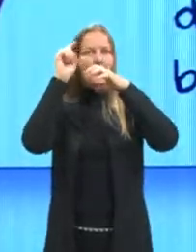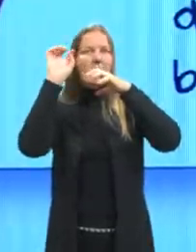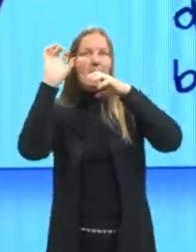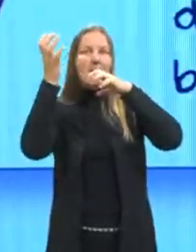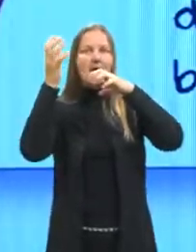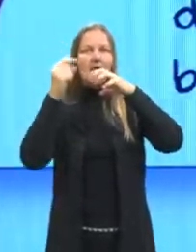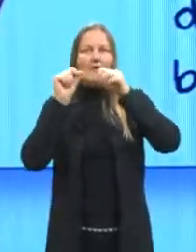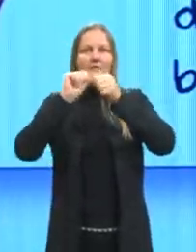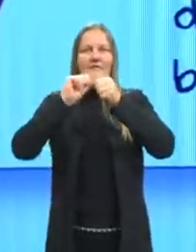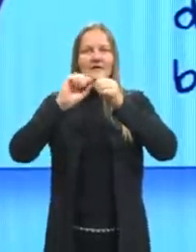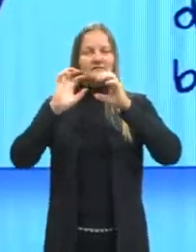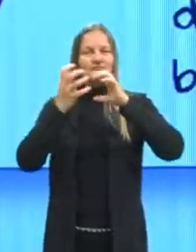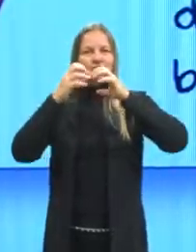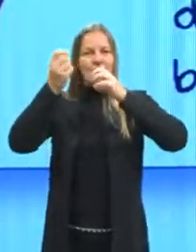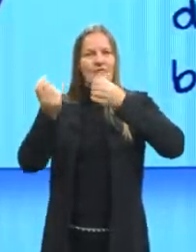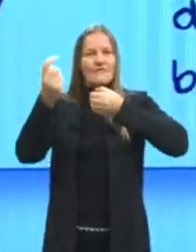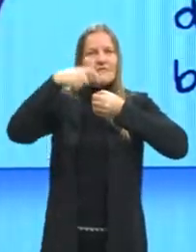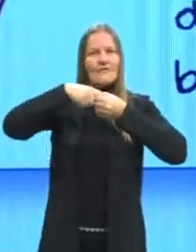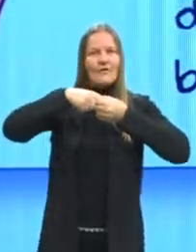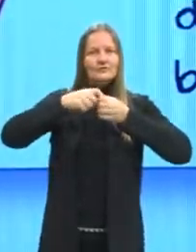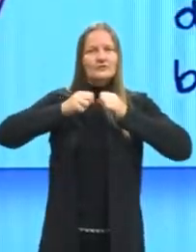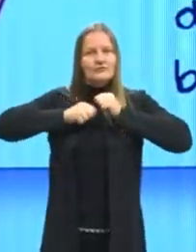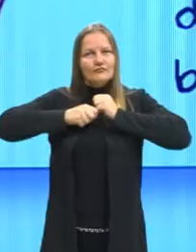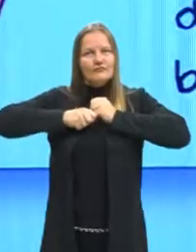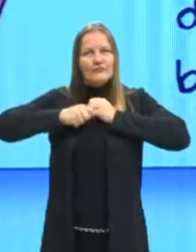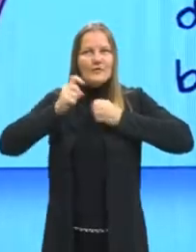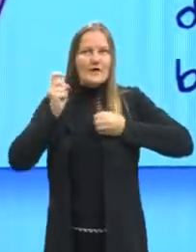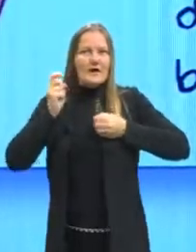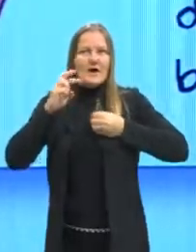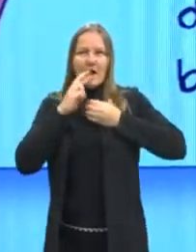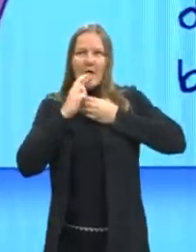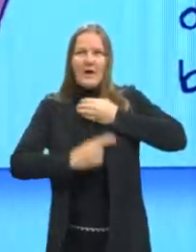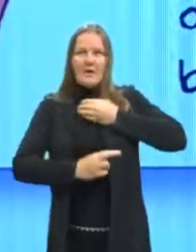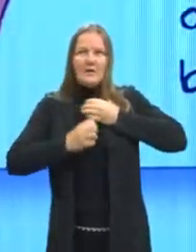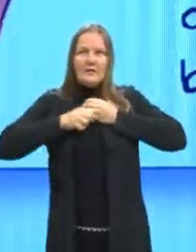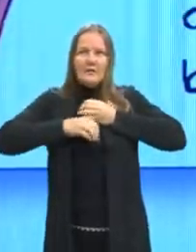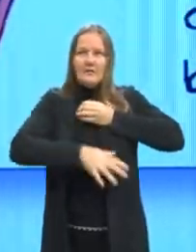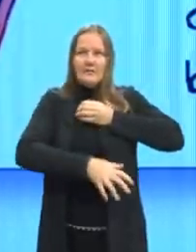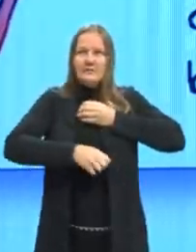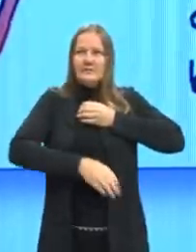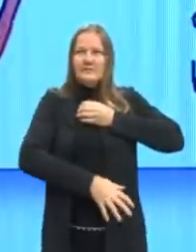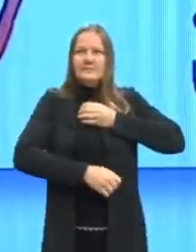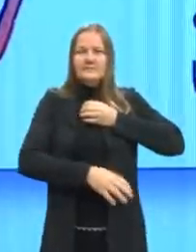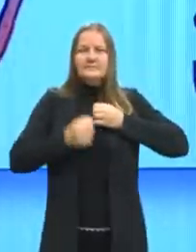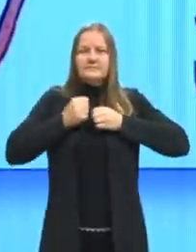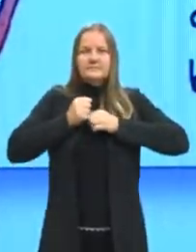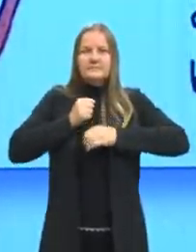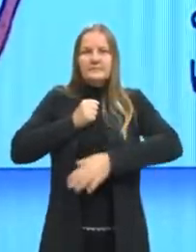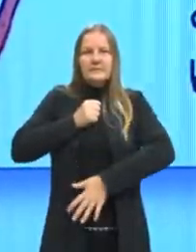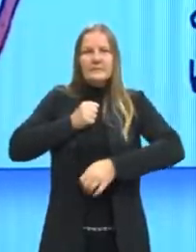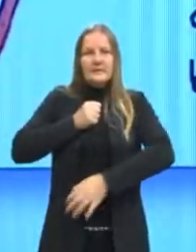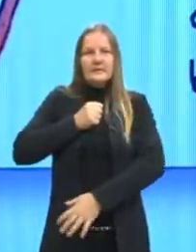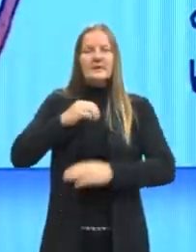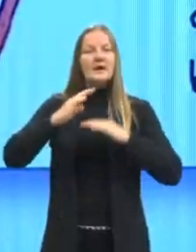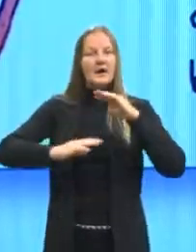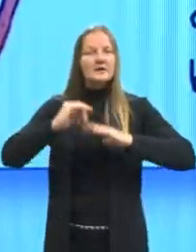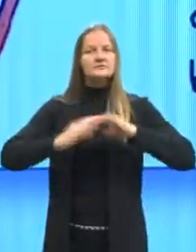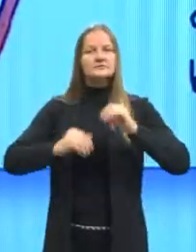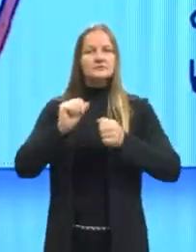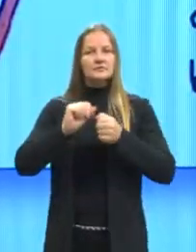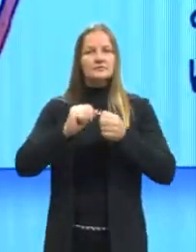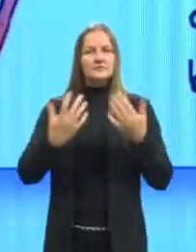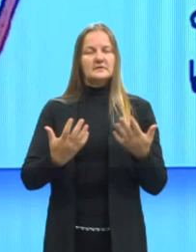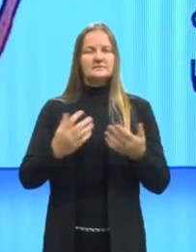o que fazer e o Cérebro volta com essa resposta do que que tem que fazer aqui atitude que tem que tomar